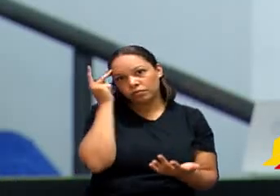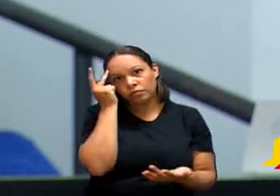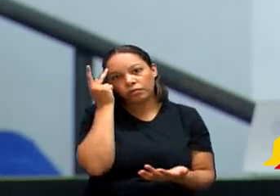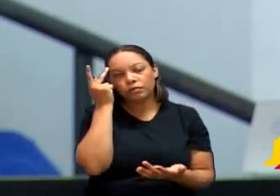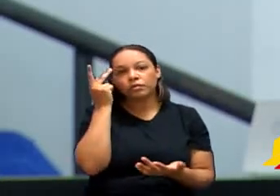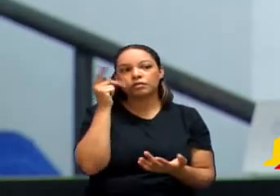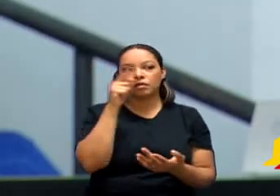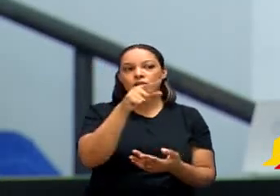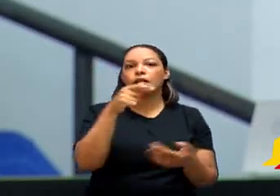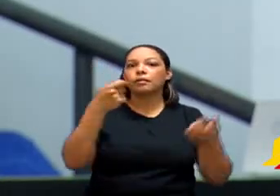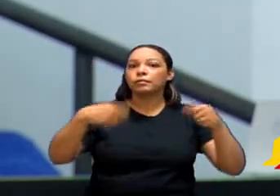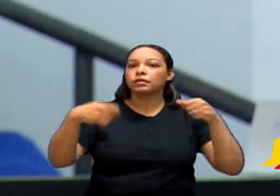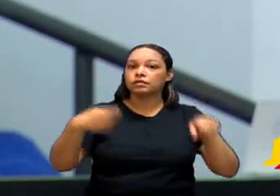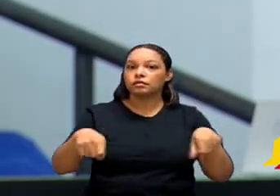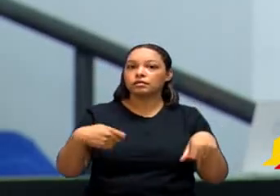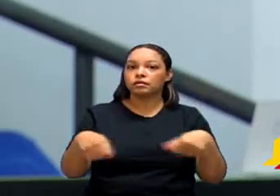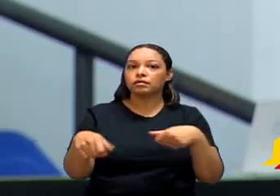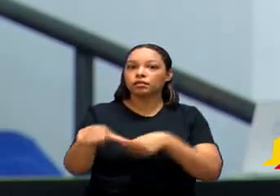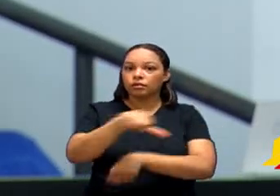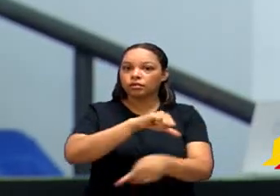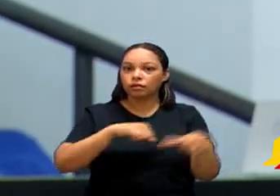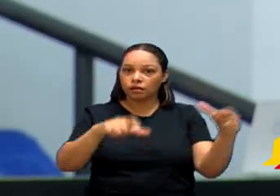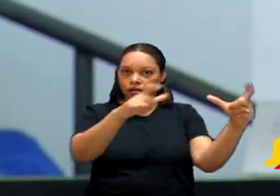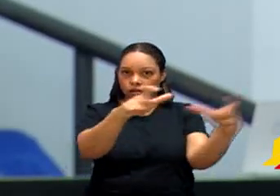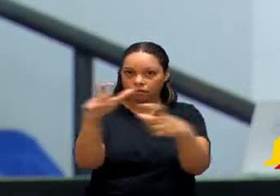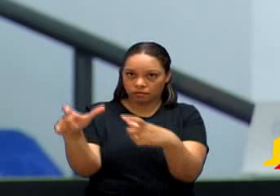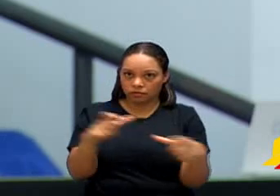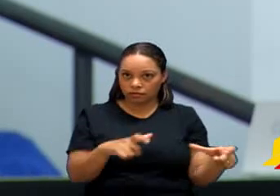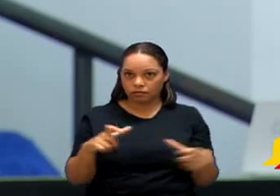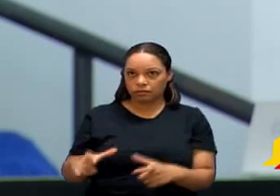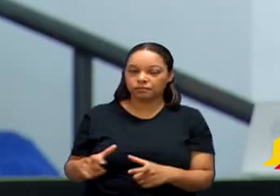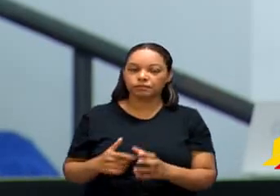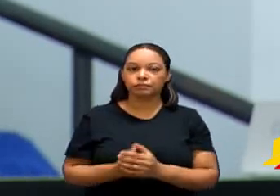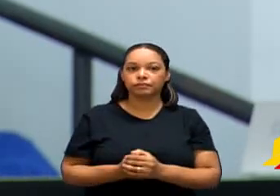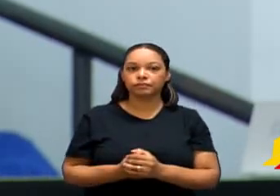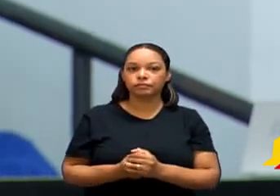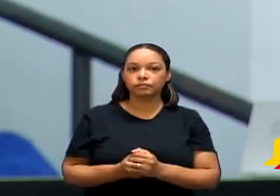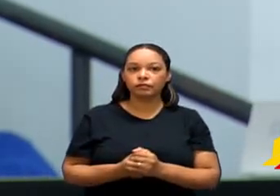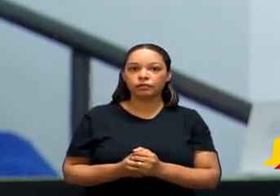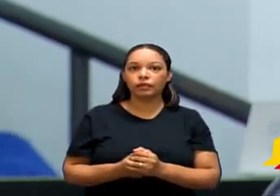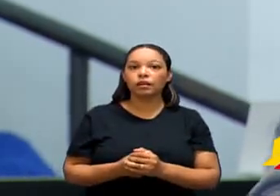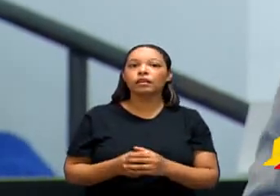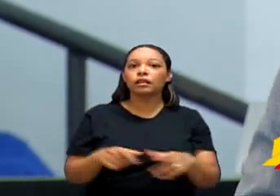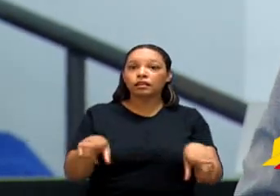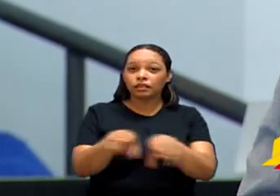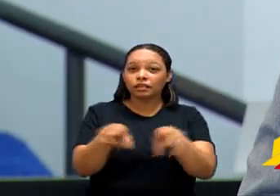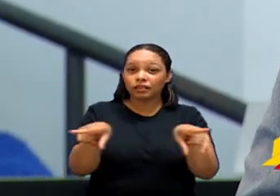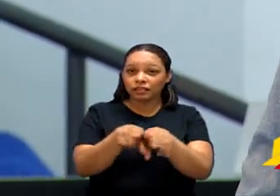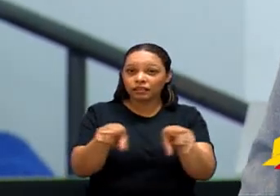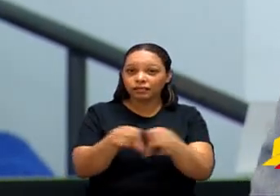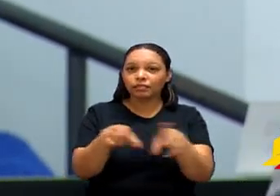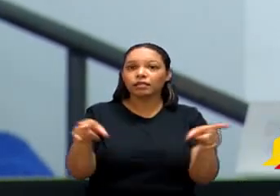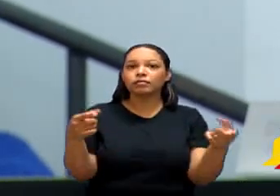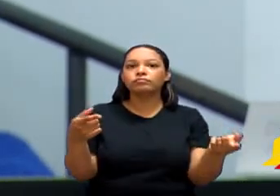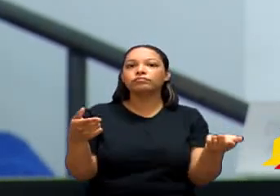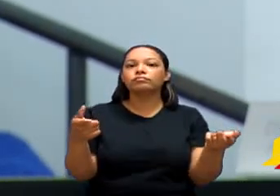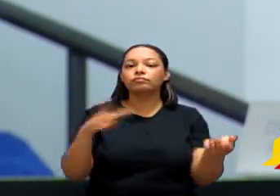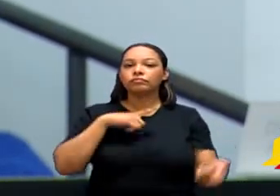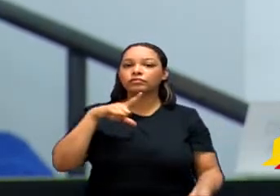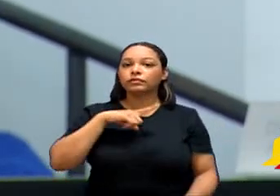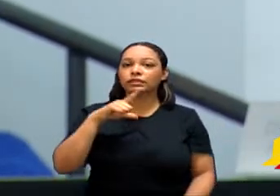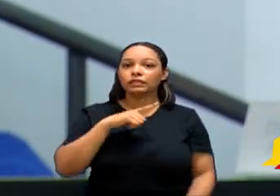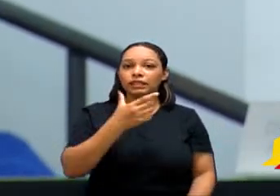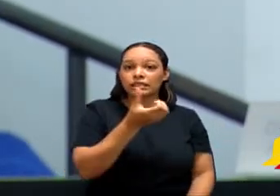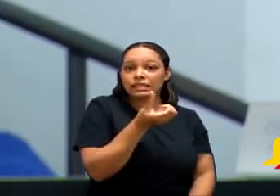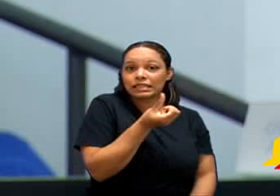O espaço da Feira da Barganha, ele ainda tem ao lado, ali ao redor, mais 6 mil metros de áreas que podem ser